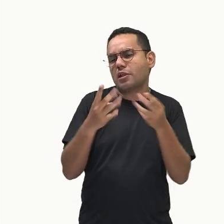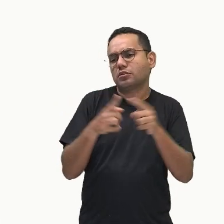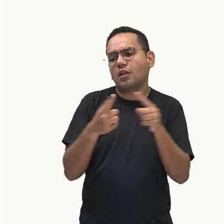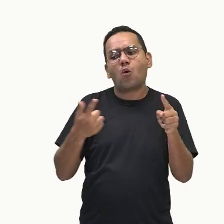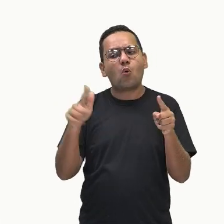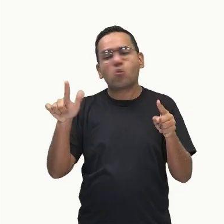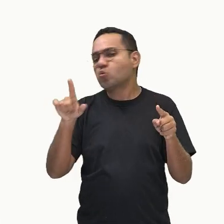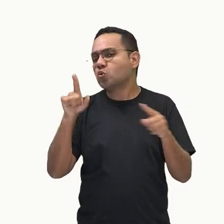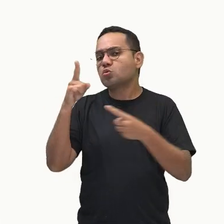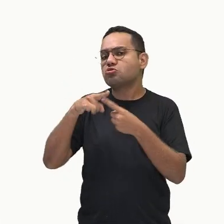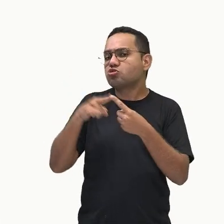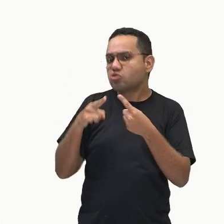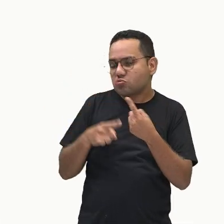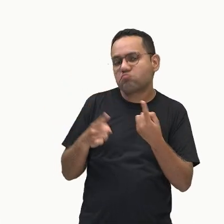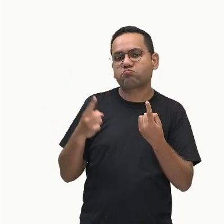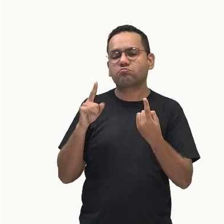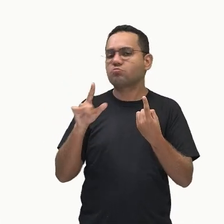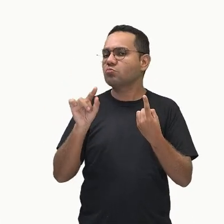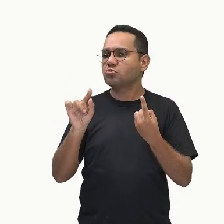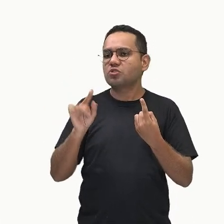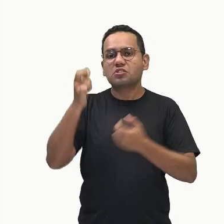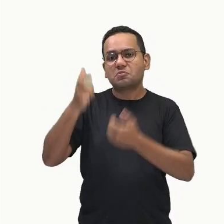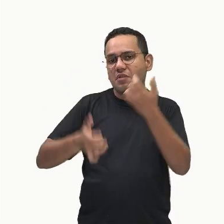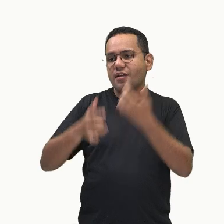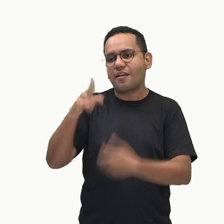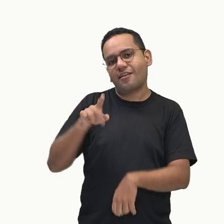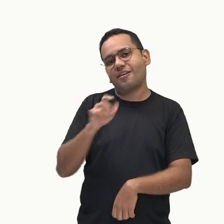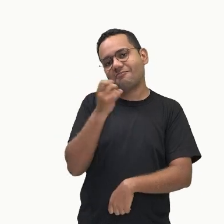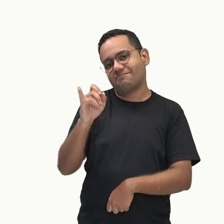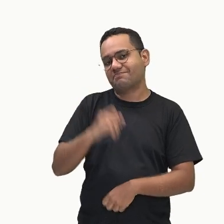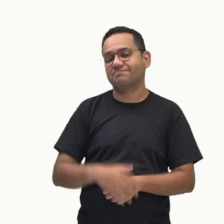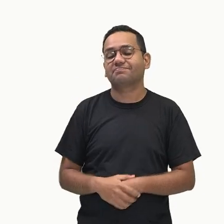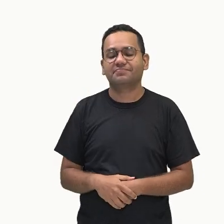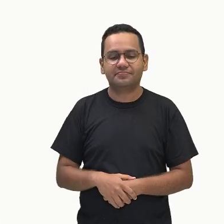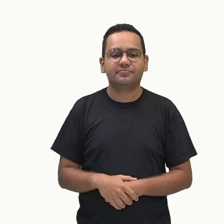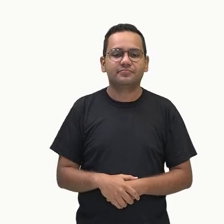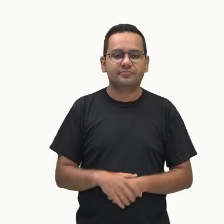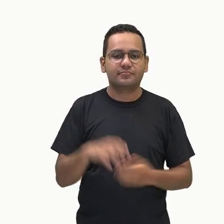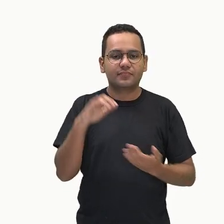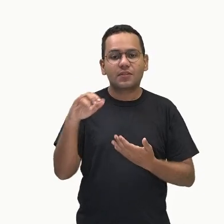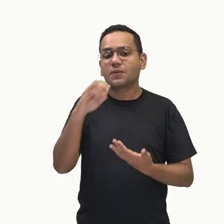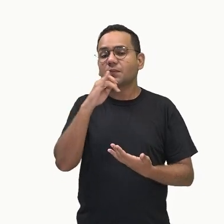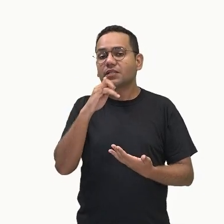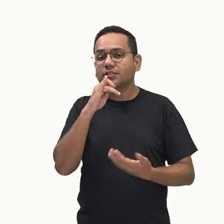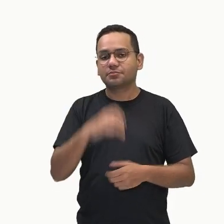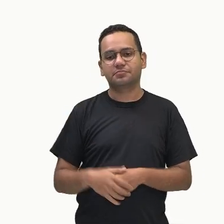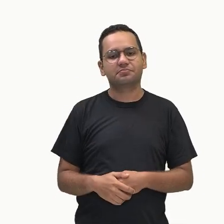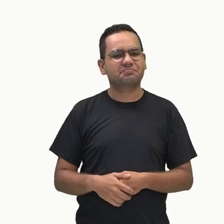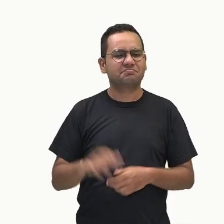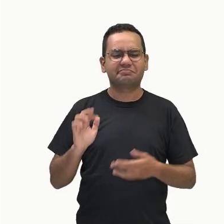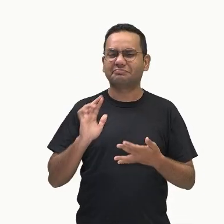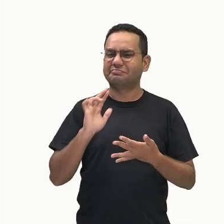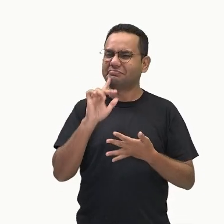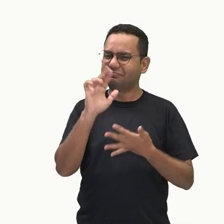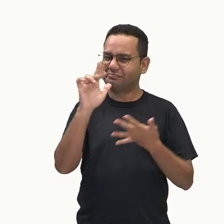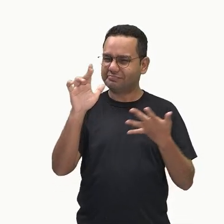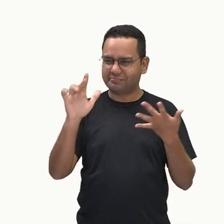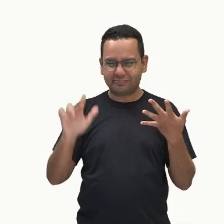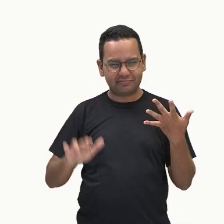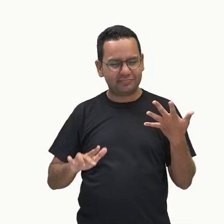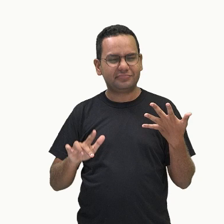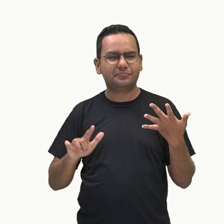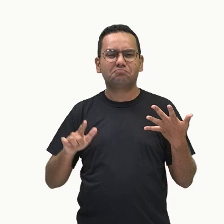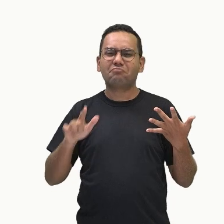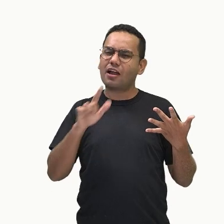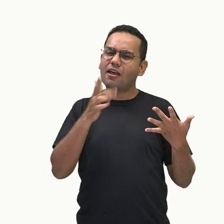forma, classificadas como energia. E aí vamos aos exemplos de matéria. Nós temos alguns muito fáceis